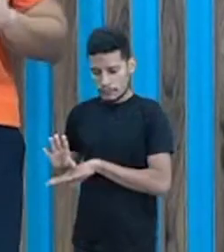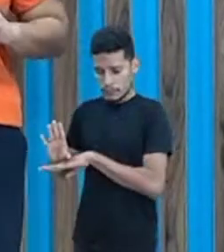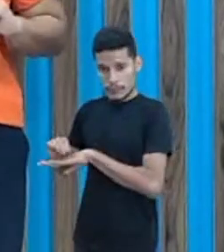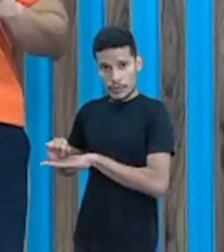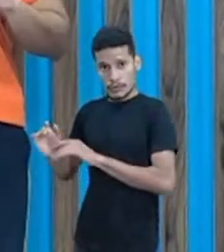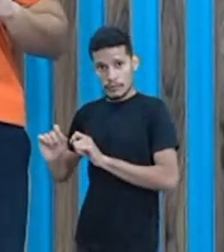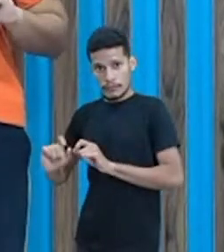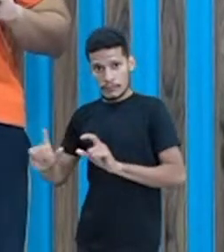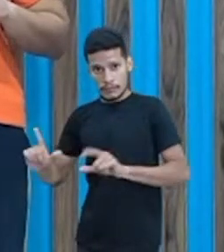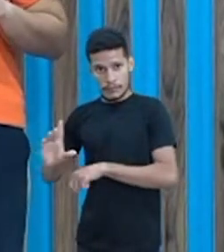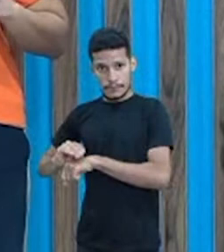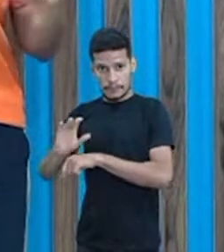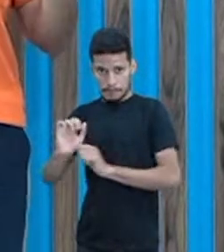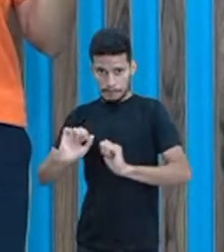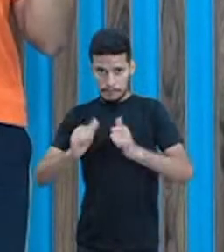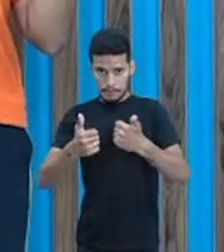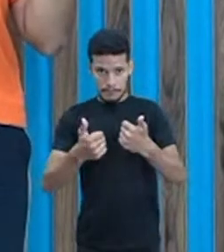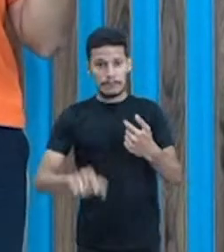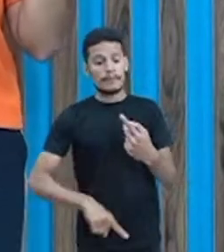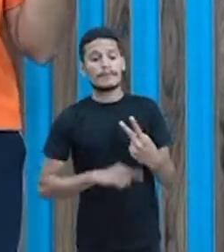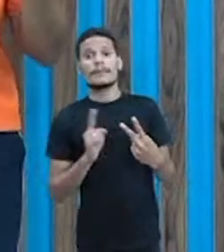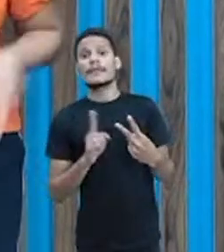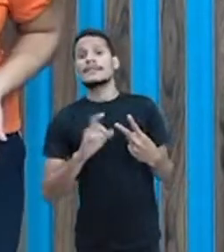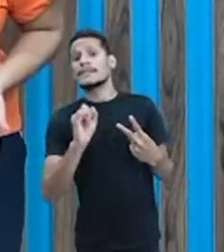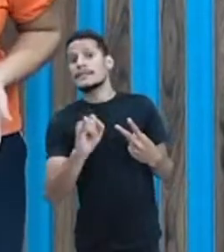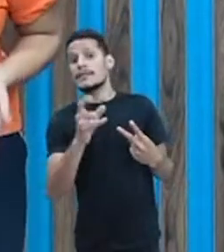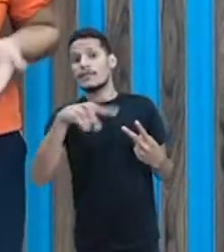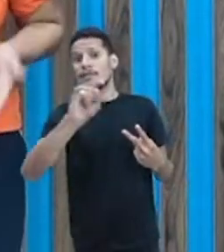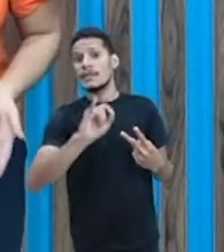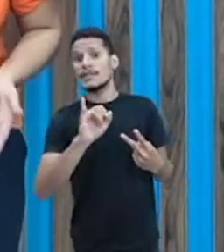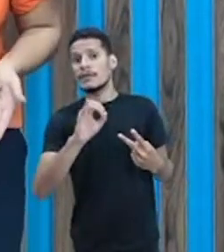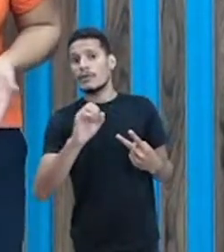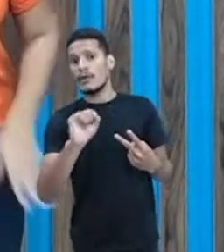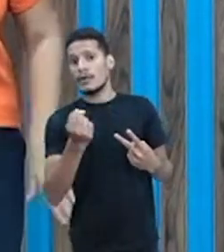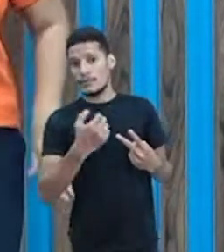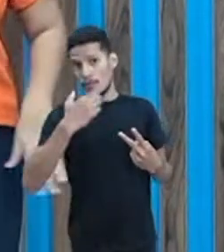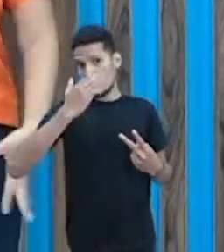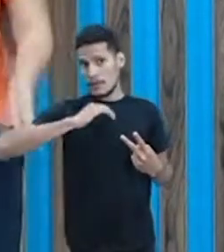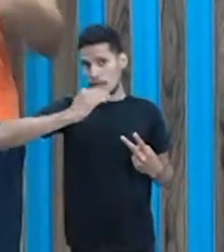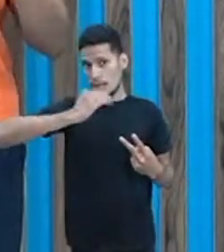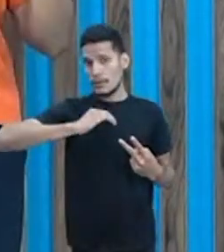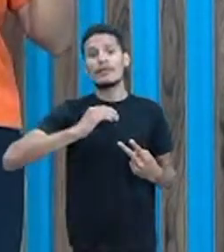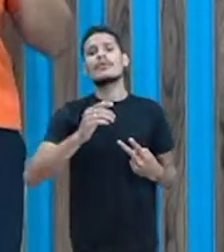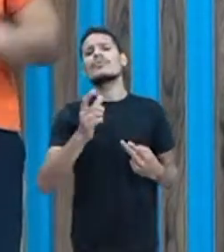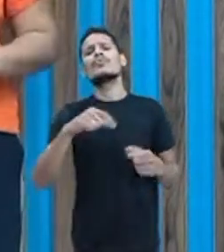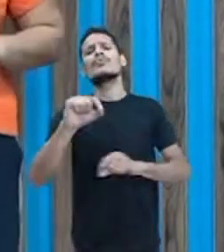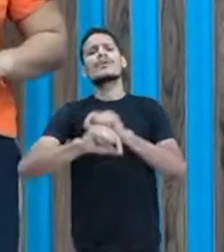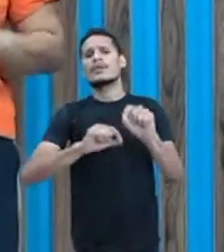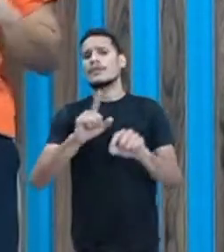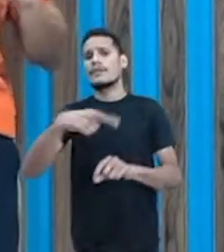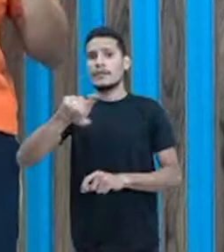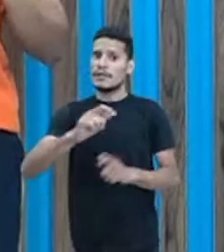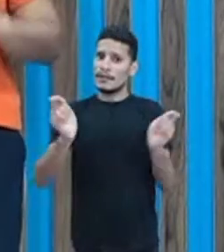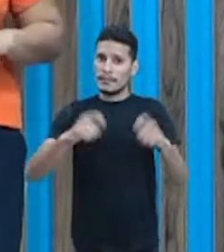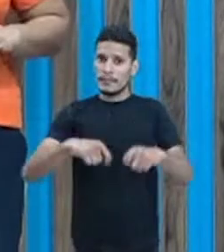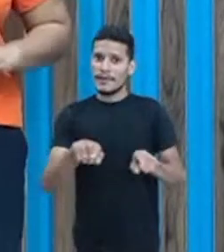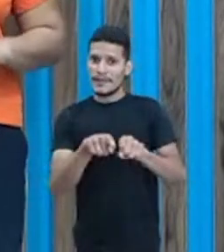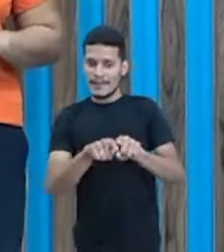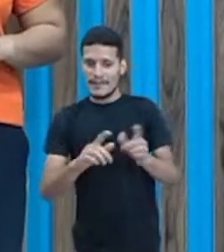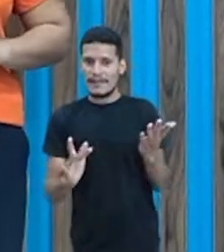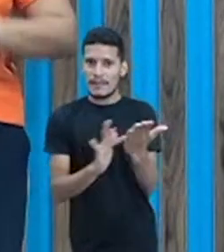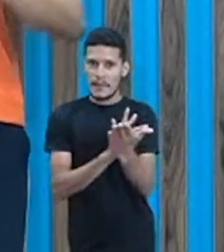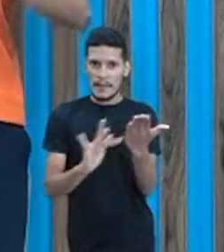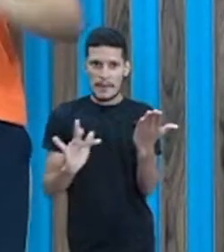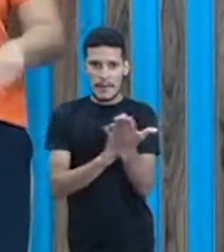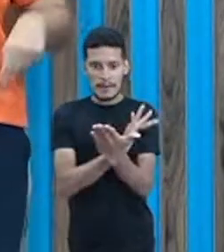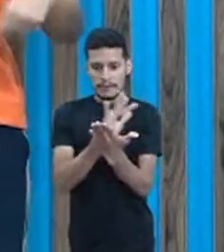tela, certo? Se você possui um iOS, então você pode também pegar o seu